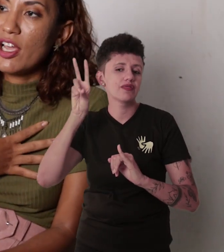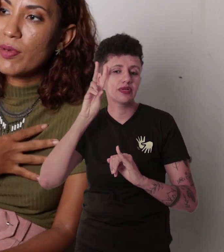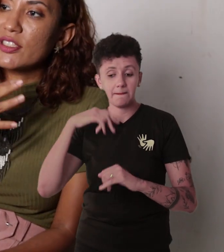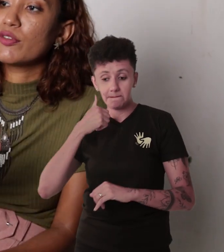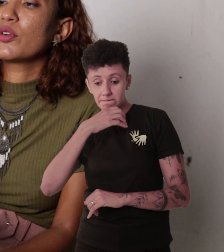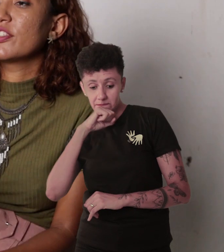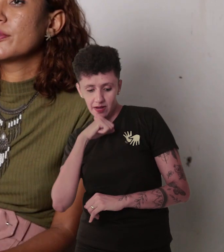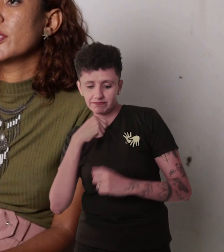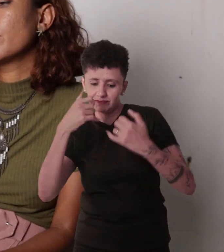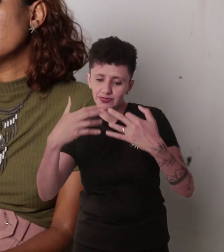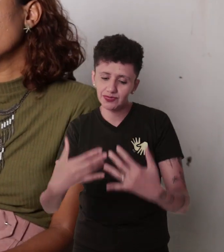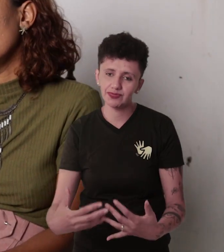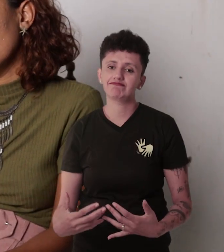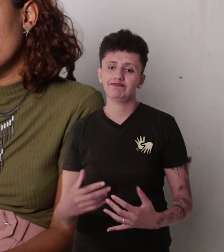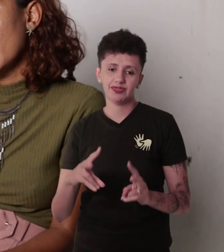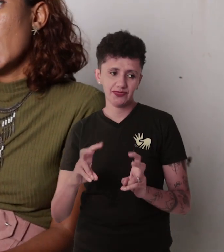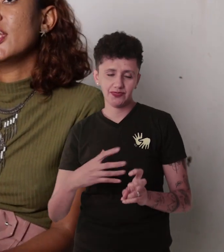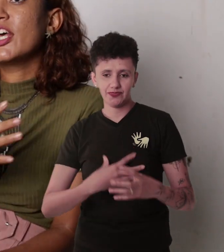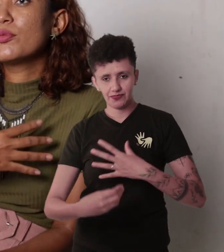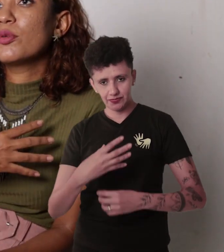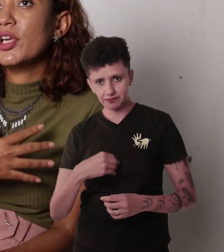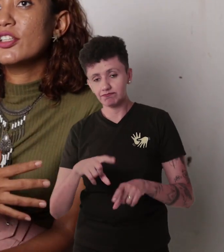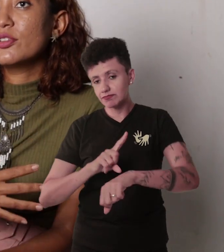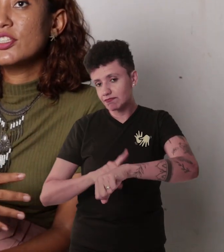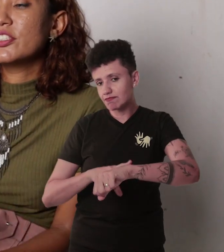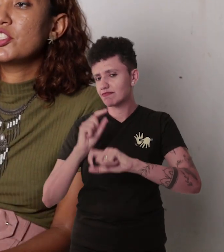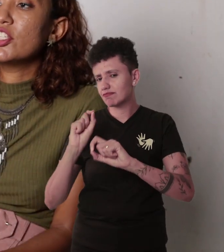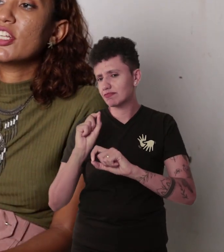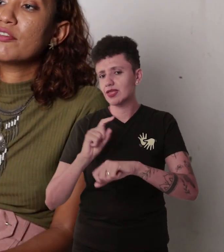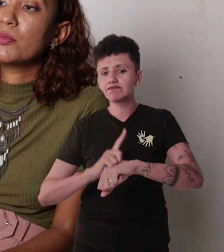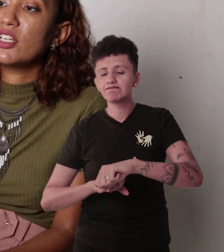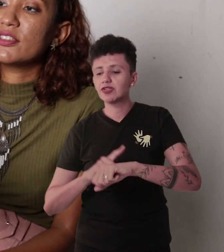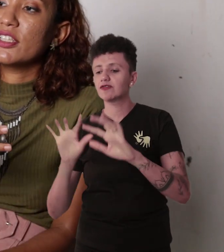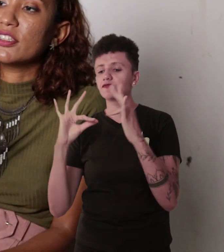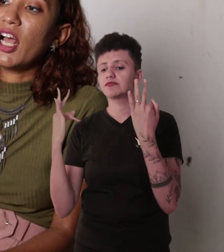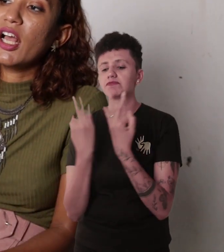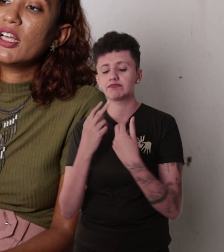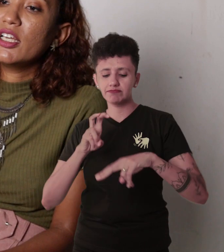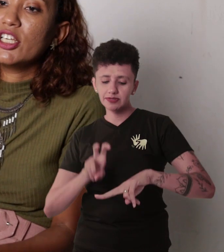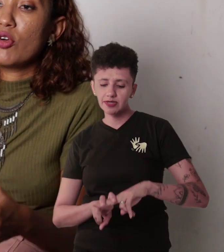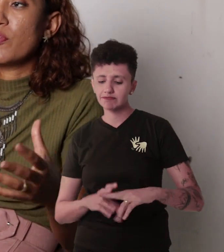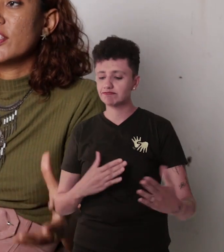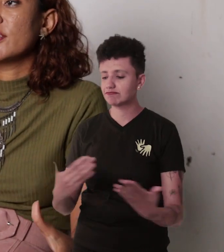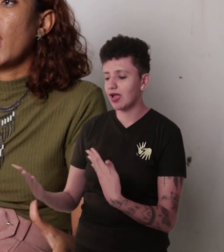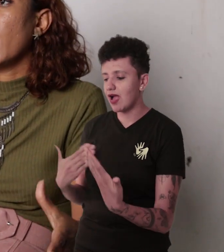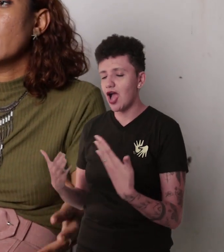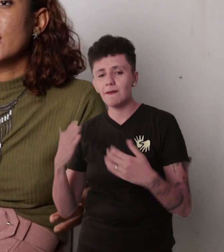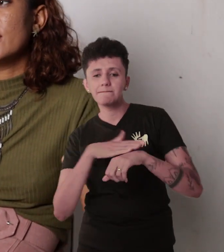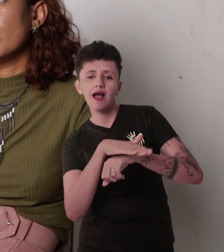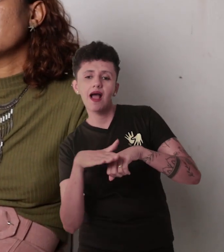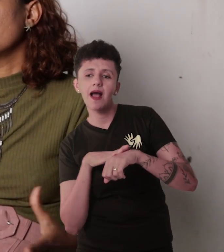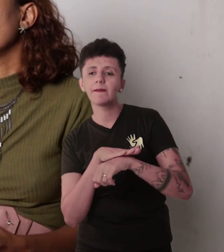que um pai passava conhecimentos para um filho. Ali era um momento que existia da família sentar e